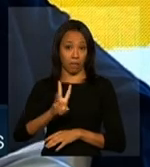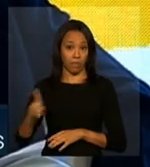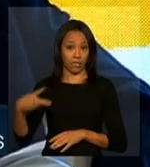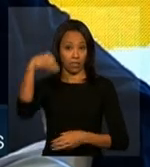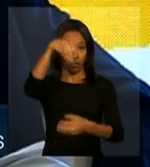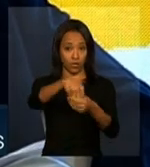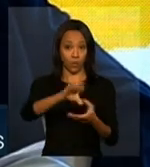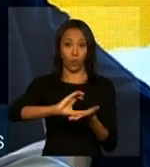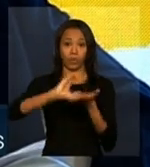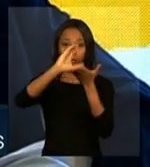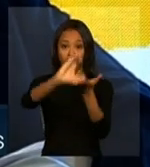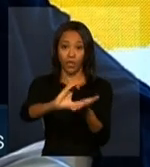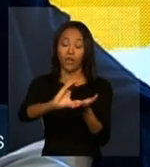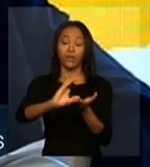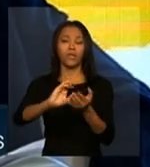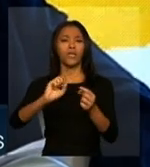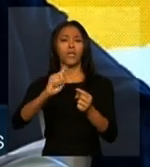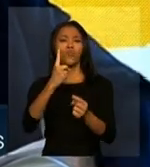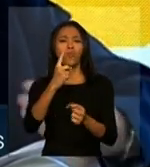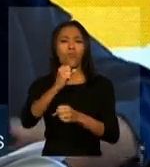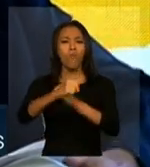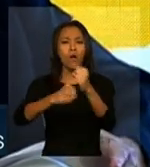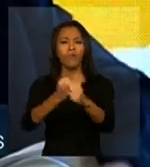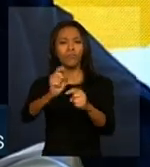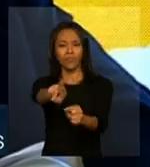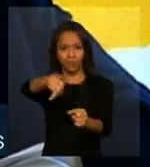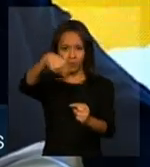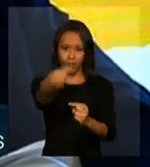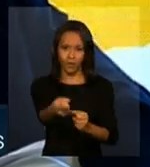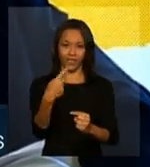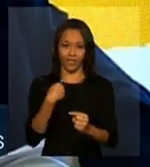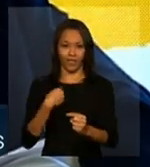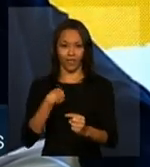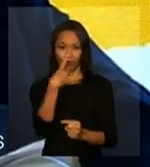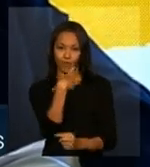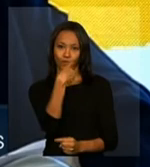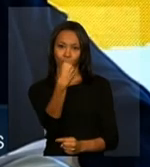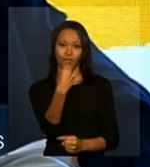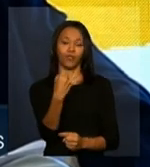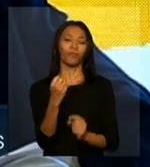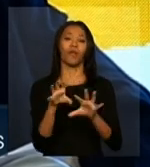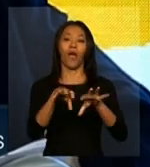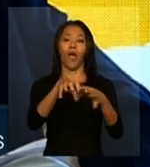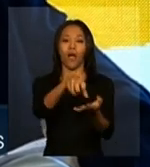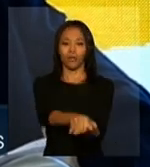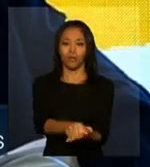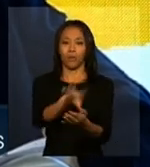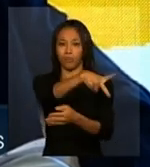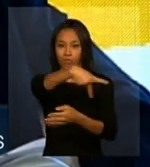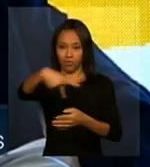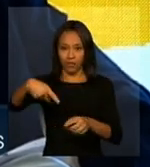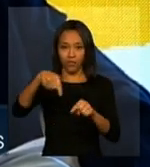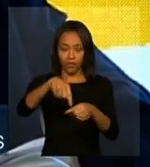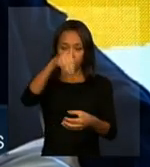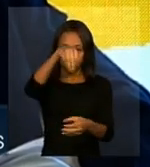tive a oportunidade, e assim é uma honra, de assumir a presidência do Conceia, na primeira